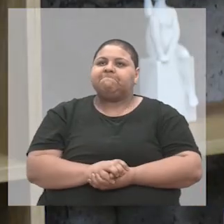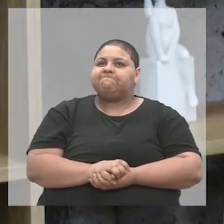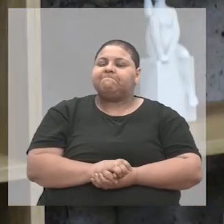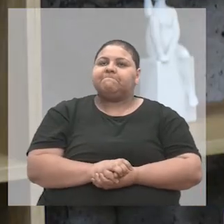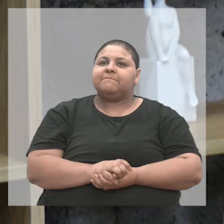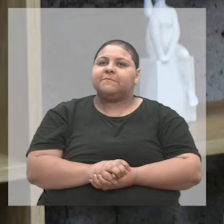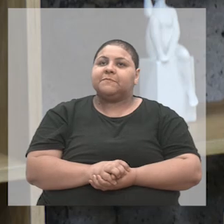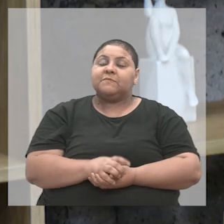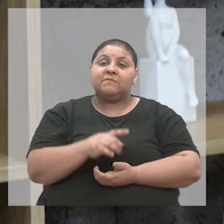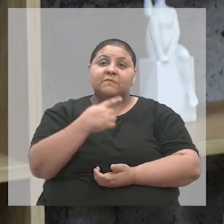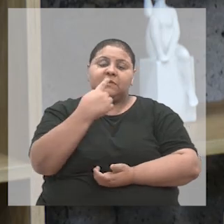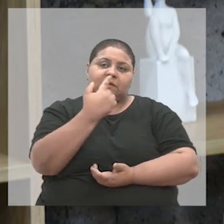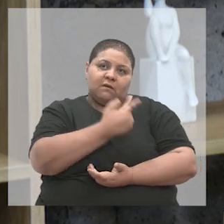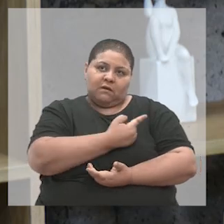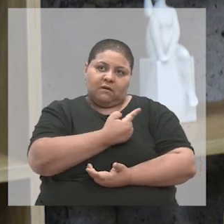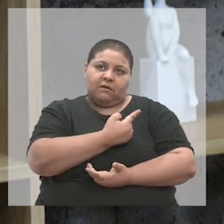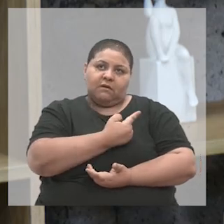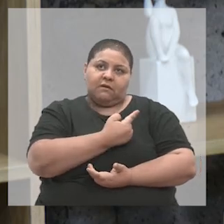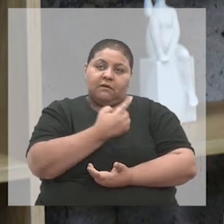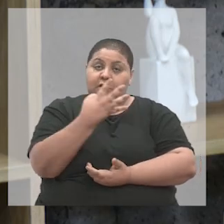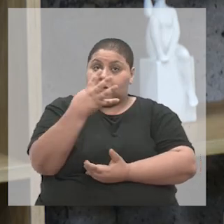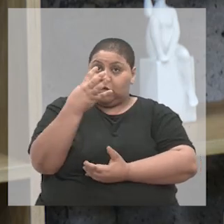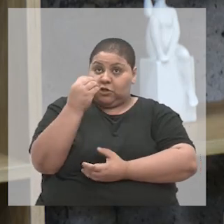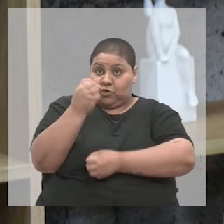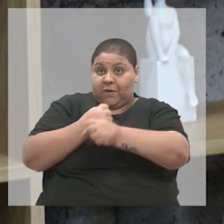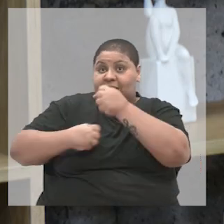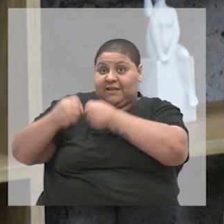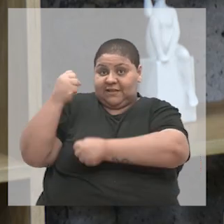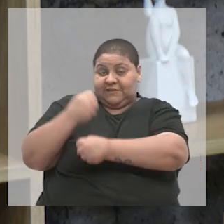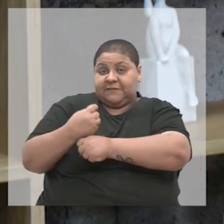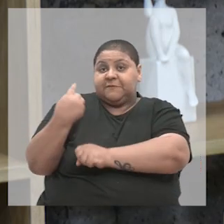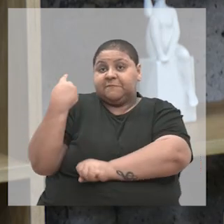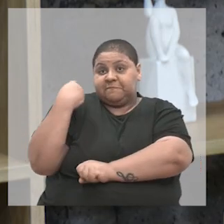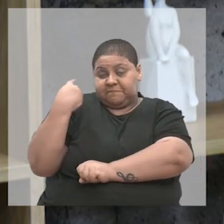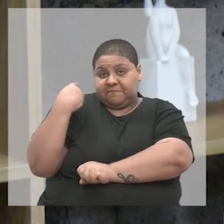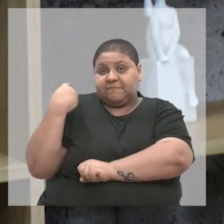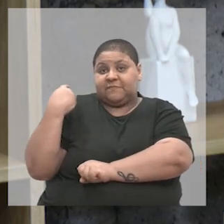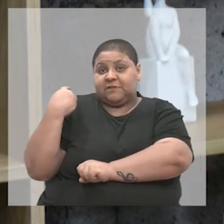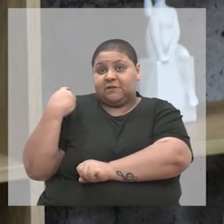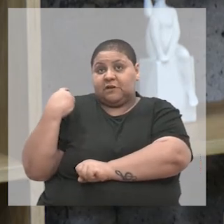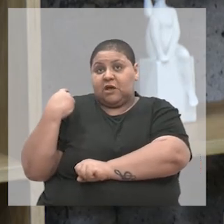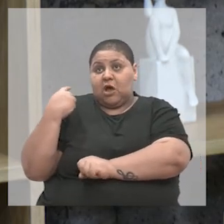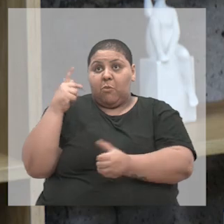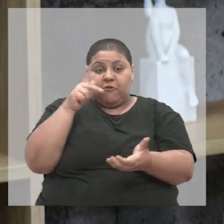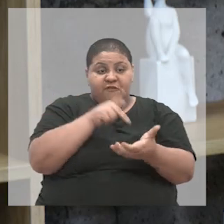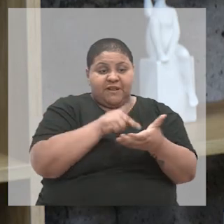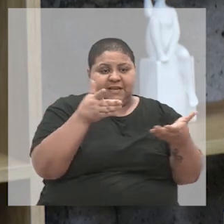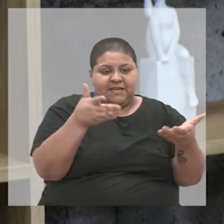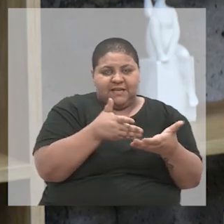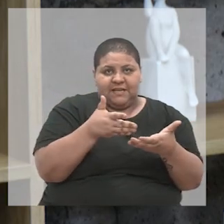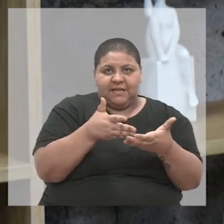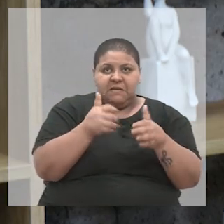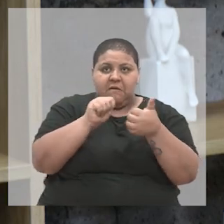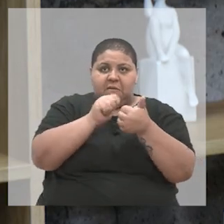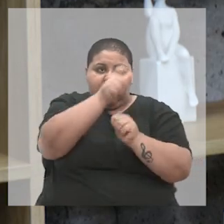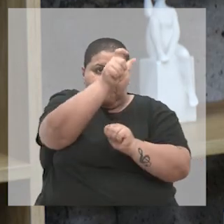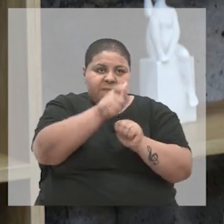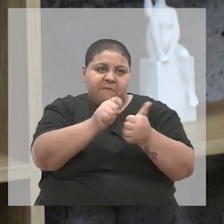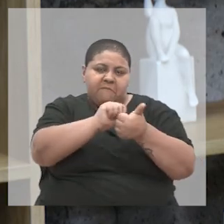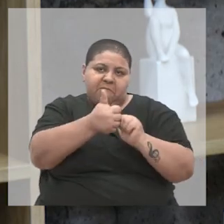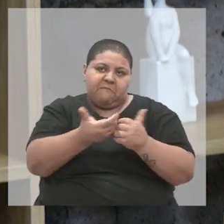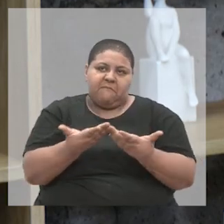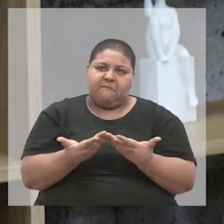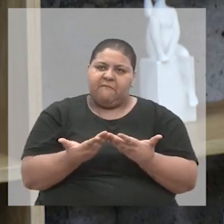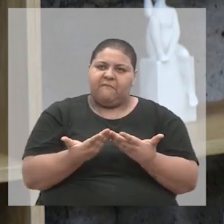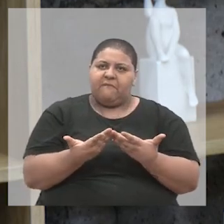da realidade de 40 anos atrás, assim podemos dizer, para uma realidade agora. Atleta, parece, vai